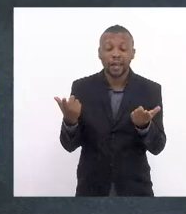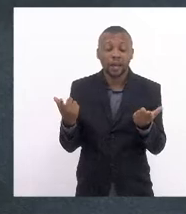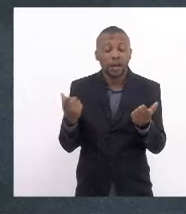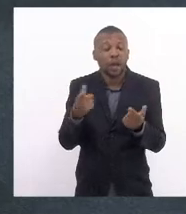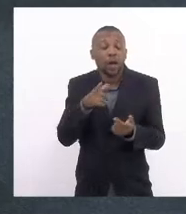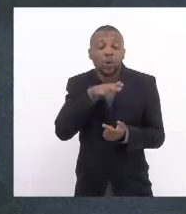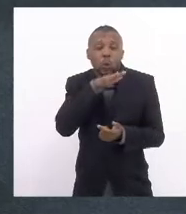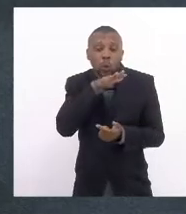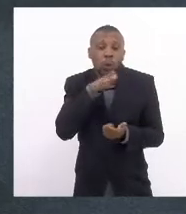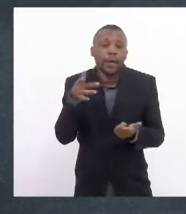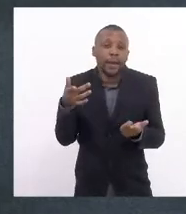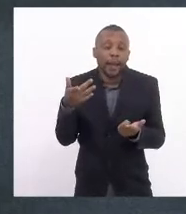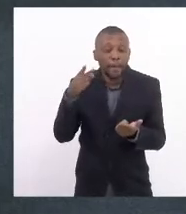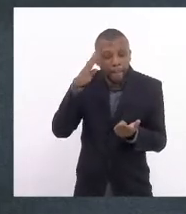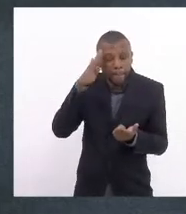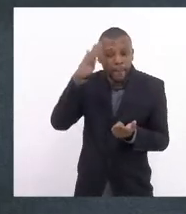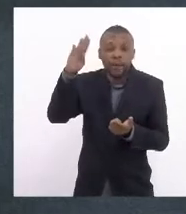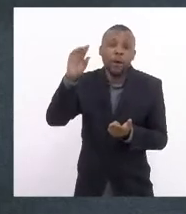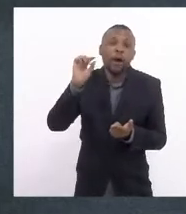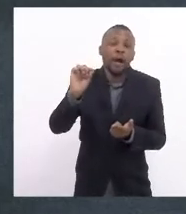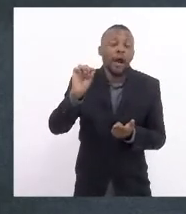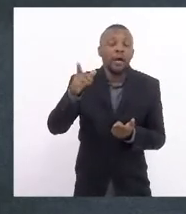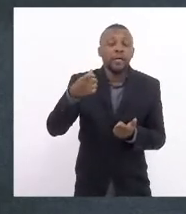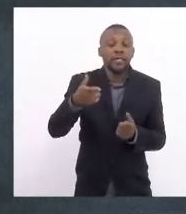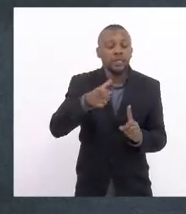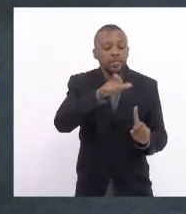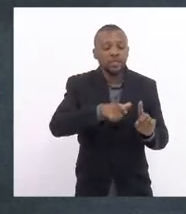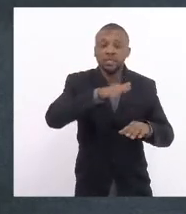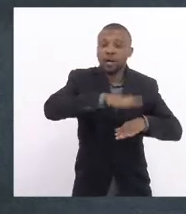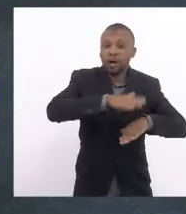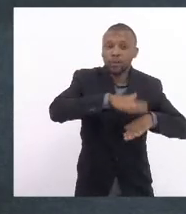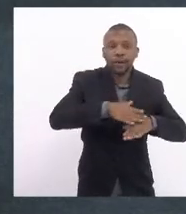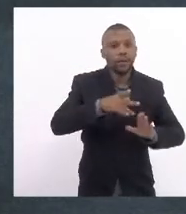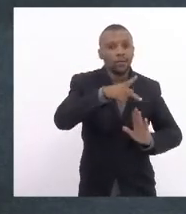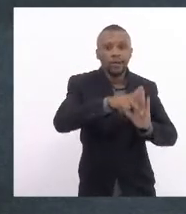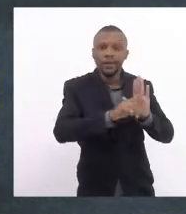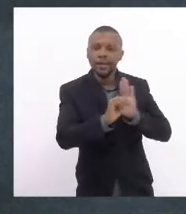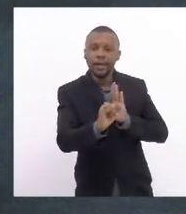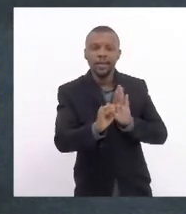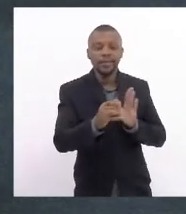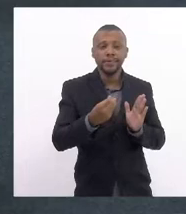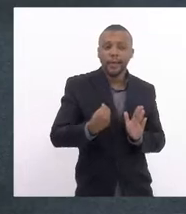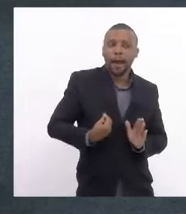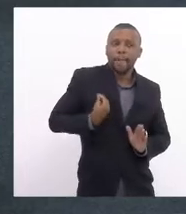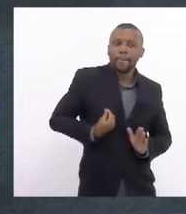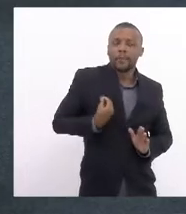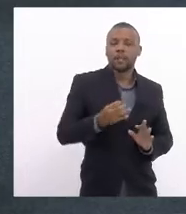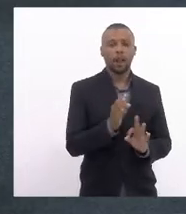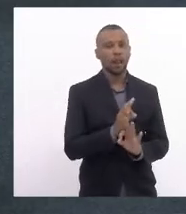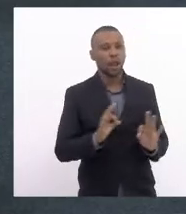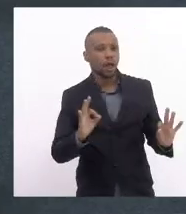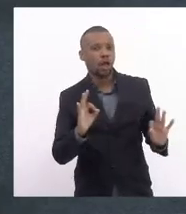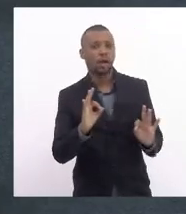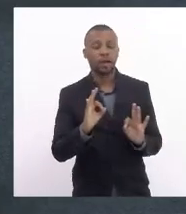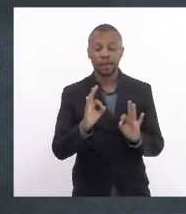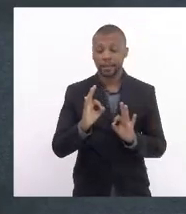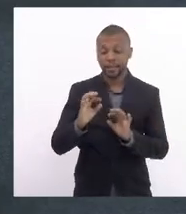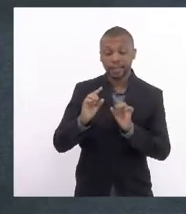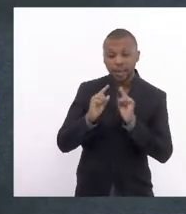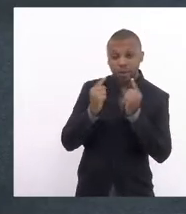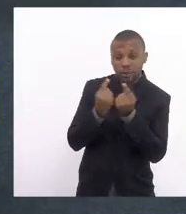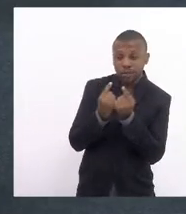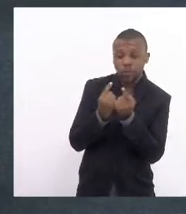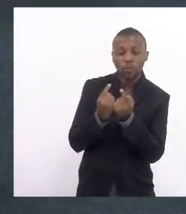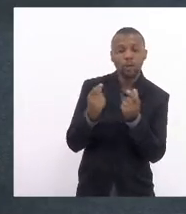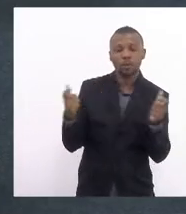autora do projeto não está presente, não está presente na sessão. E não há uma sessão esvaziada, não, né? Não, nenhum problema